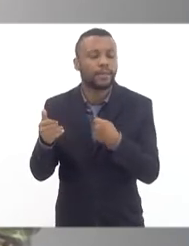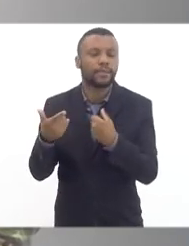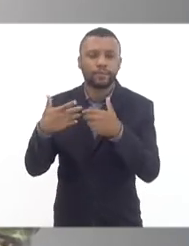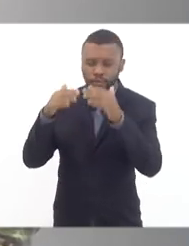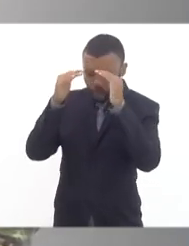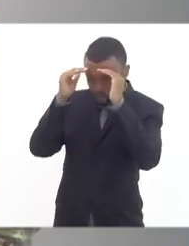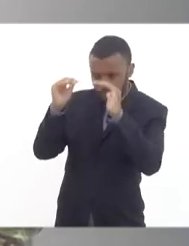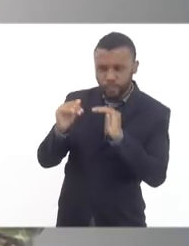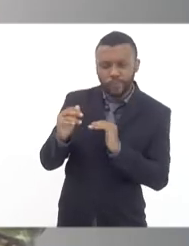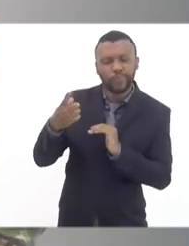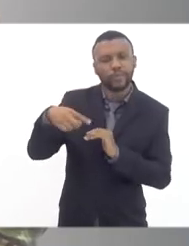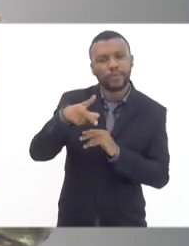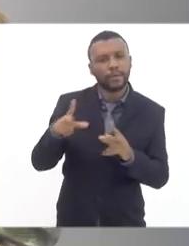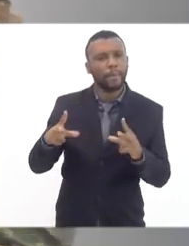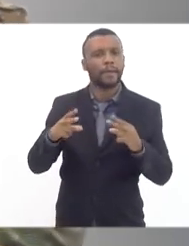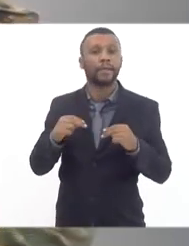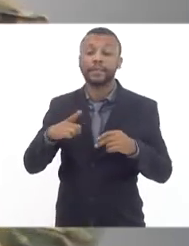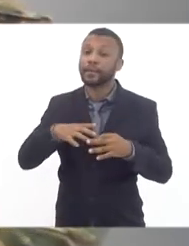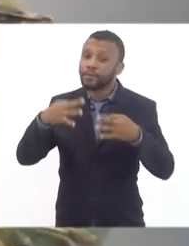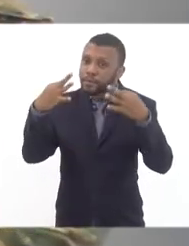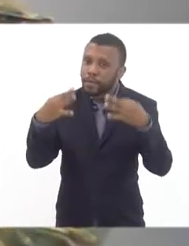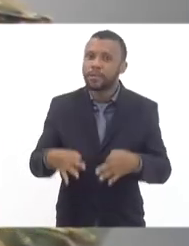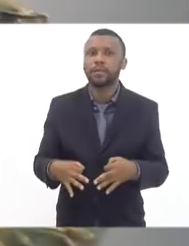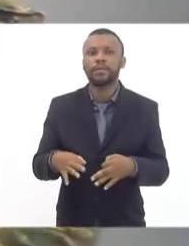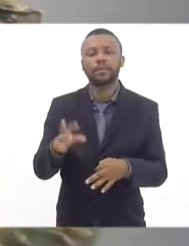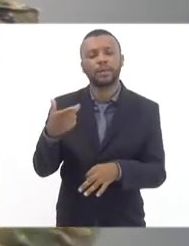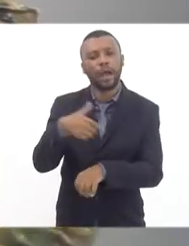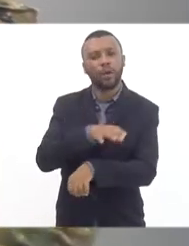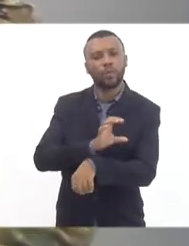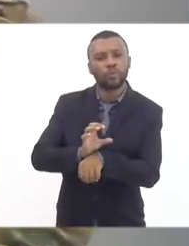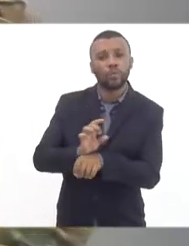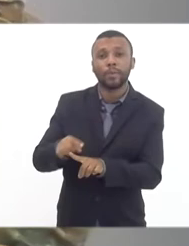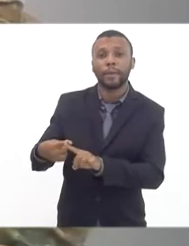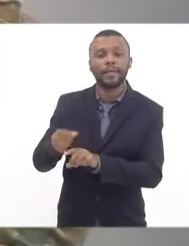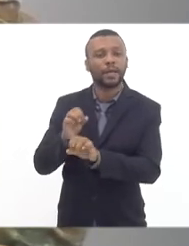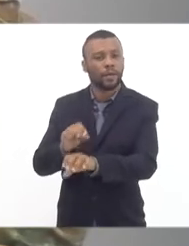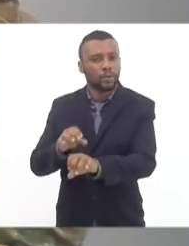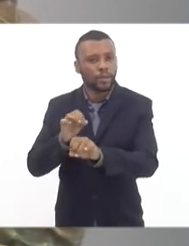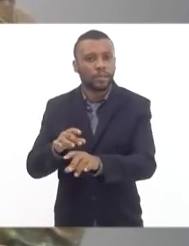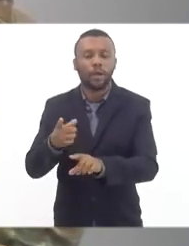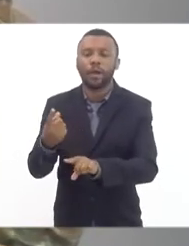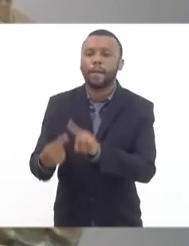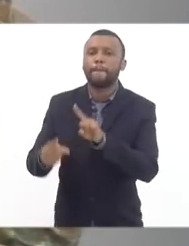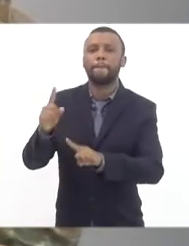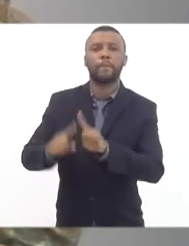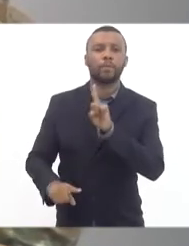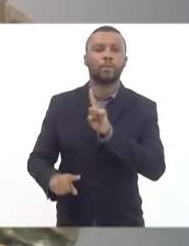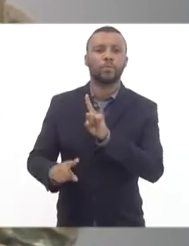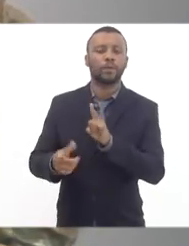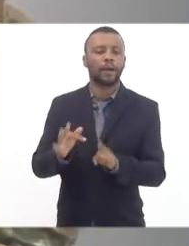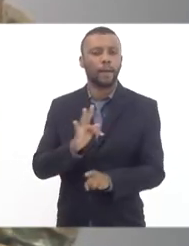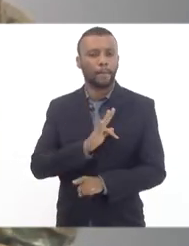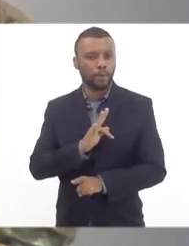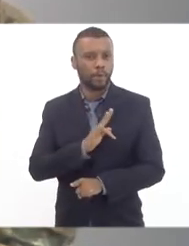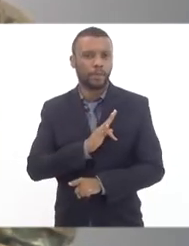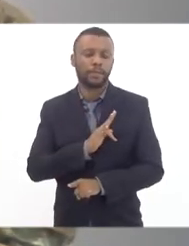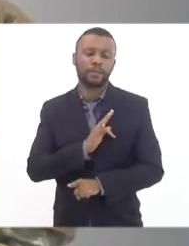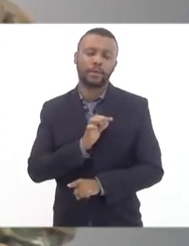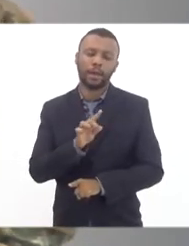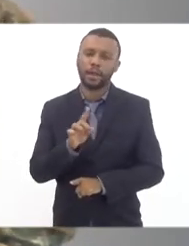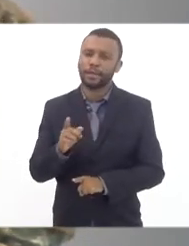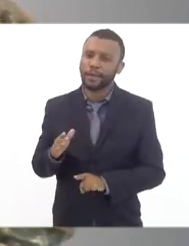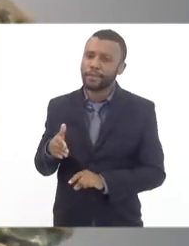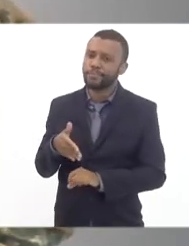vocês merecem. E, com certeza, professora, a cultura, a educação, ela transforma, e a Polícia Militar ela está inserida